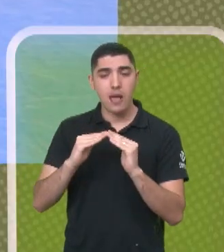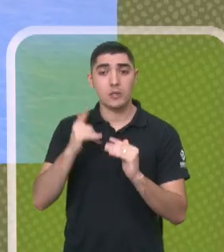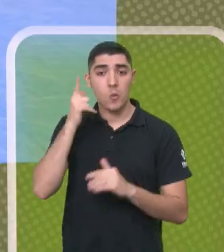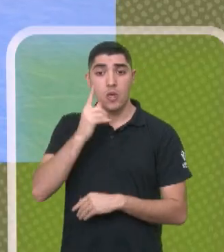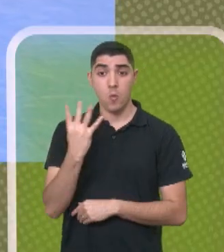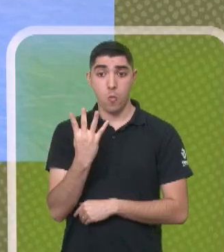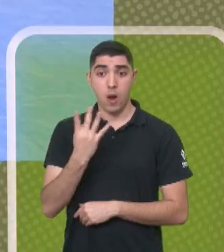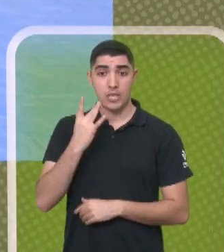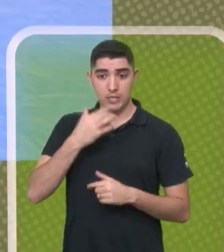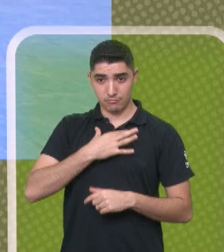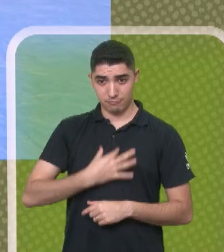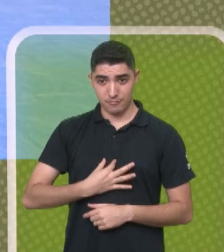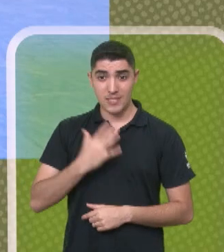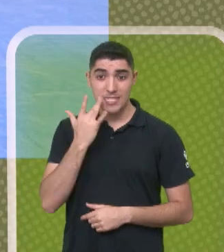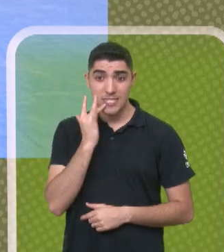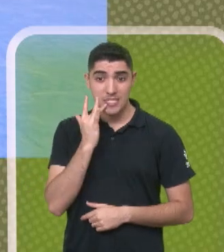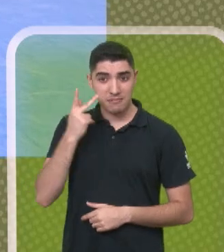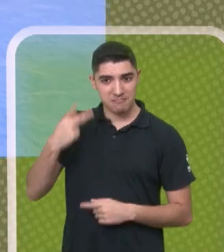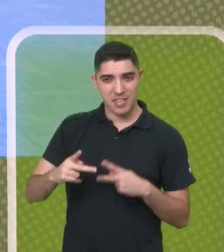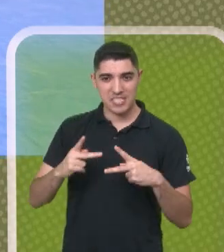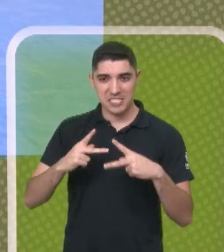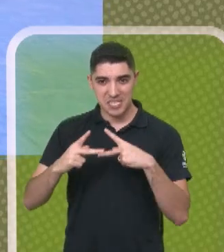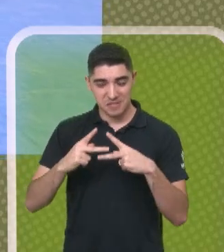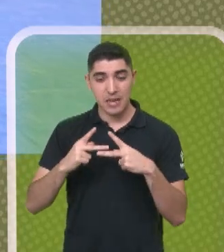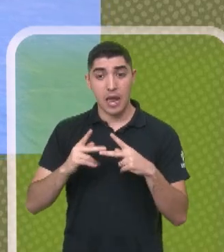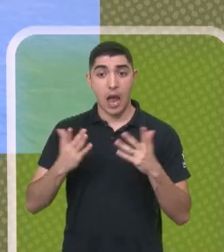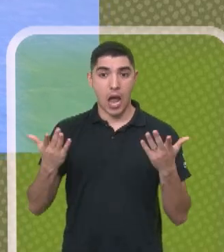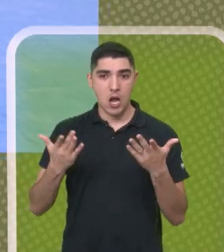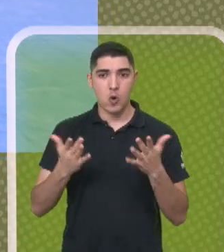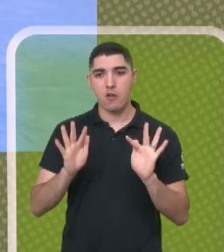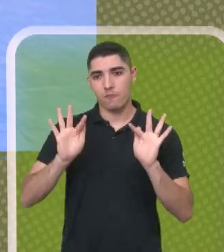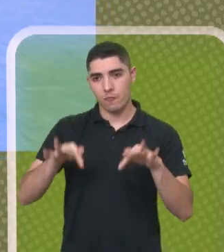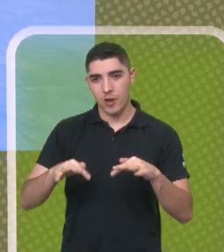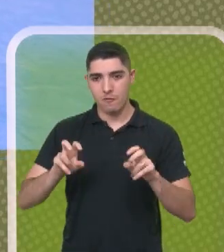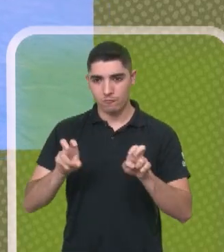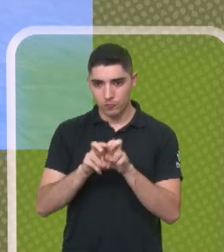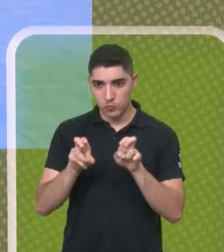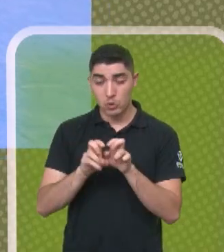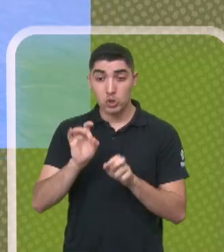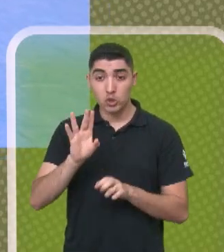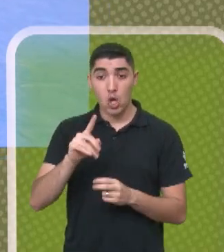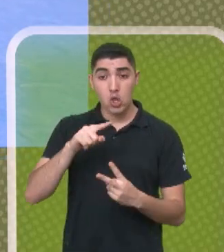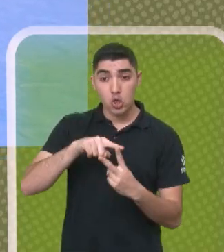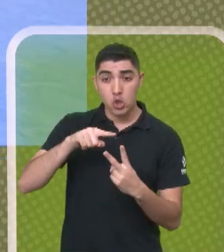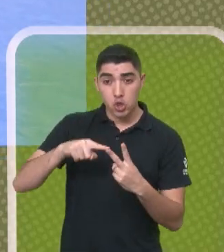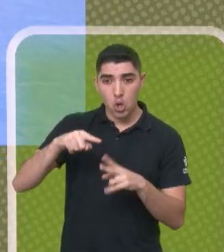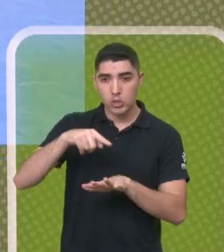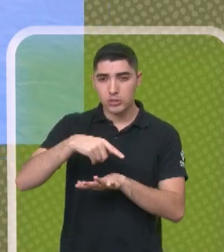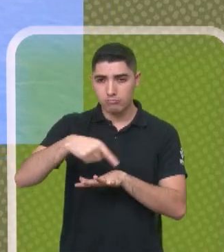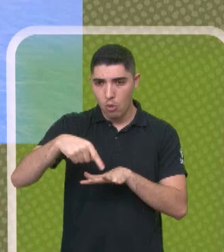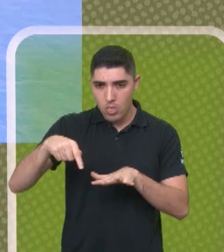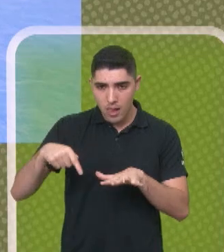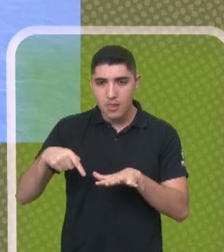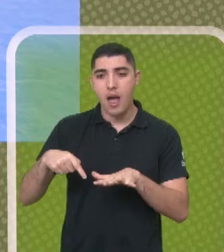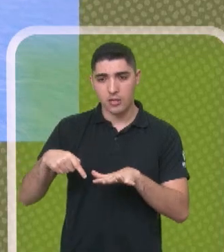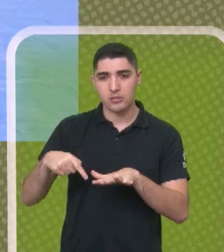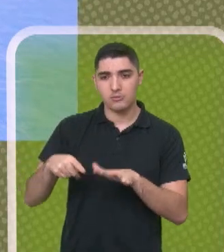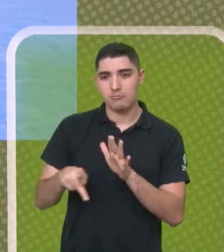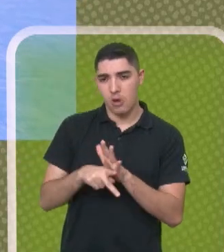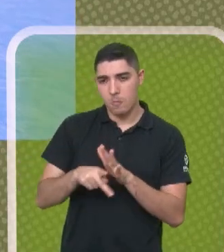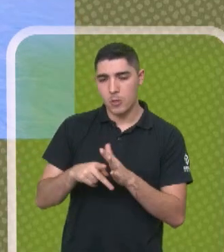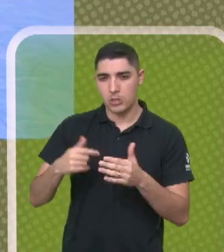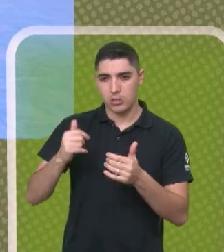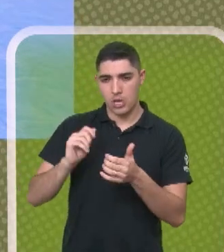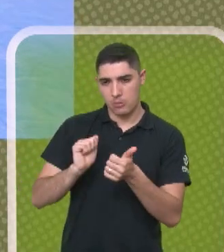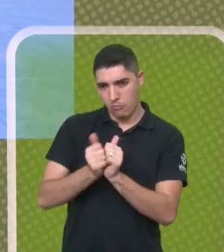de ouro para a cidade na competição. Com o término do futsal, restam apenas duas modalidades para a conclusão dos jogos regionais